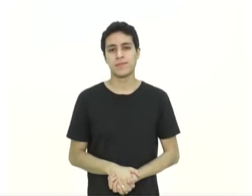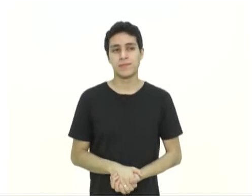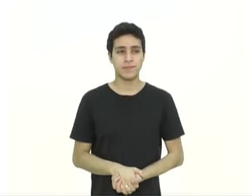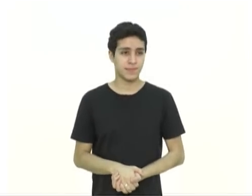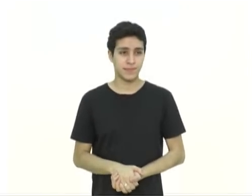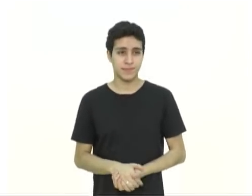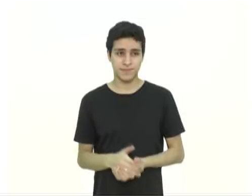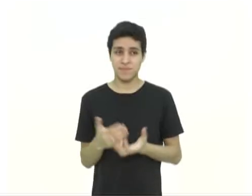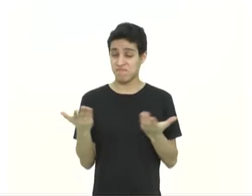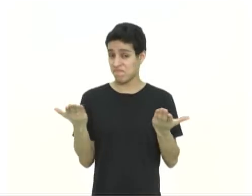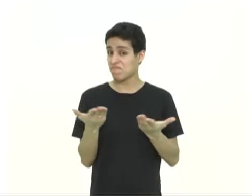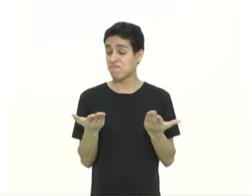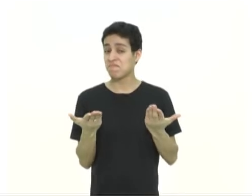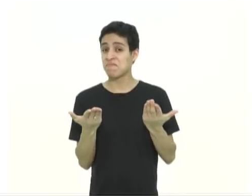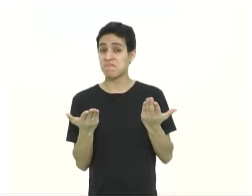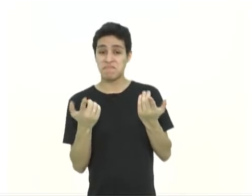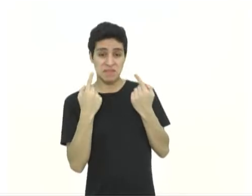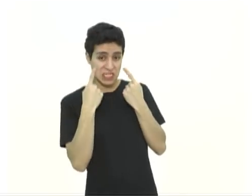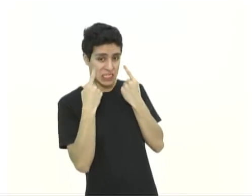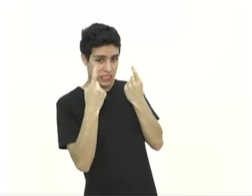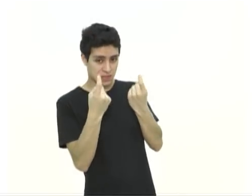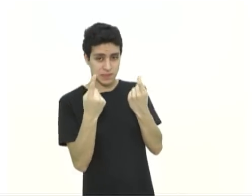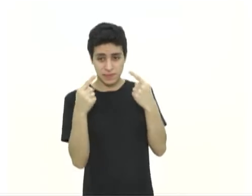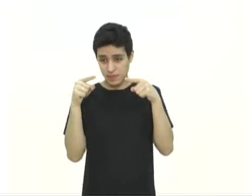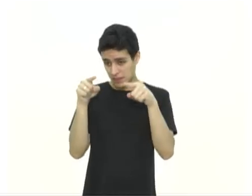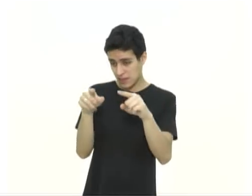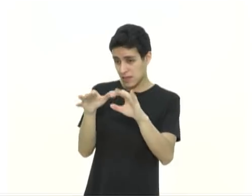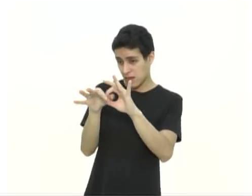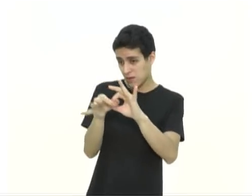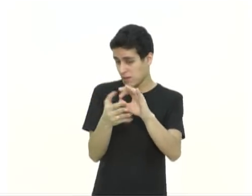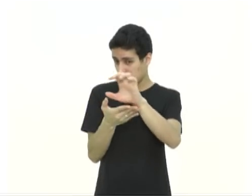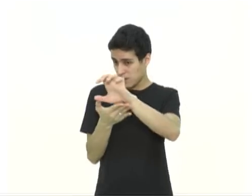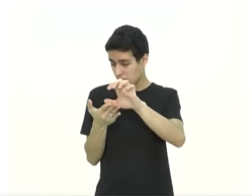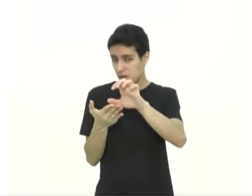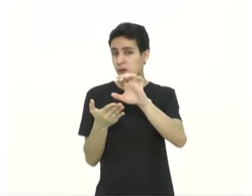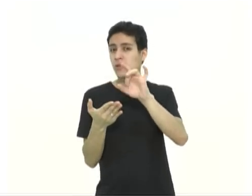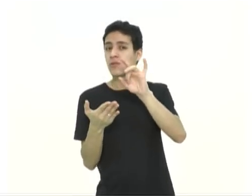Aí é uma questão interessante também, embora a União Europeia tenha só